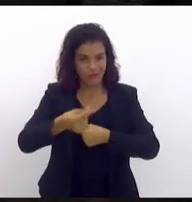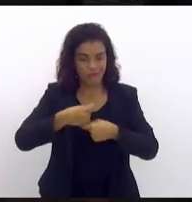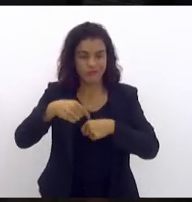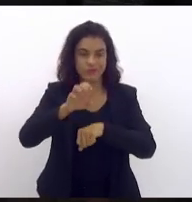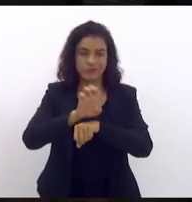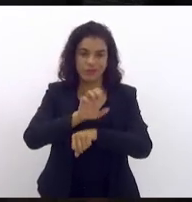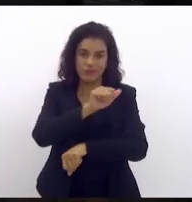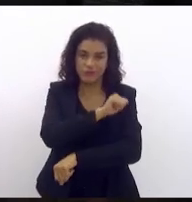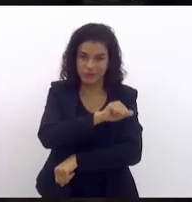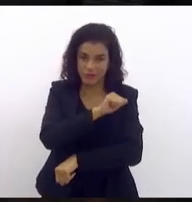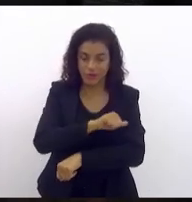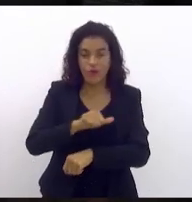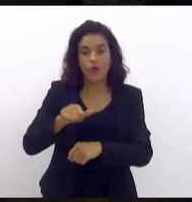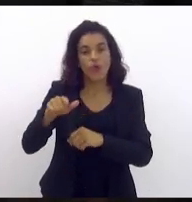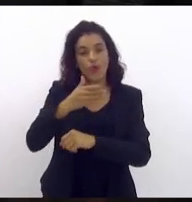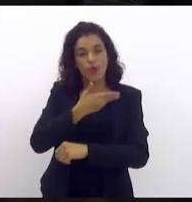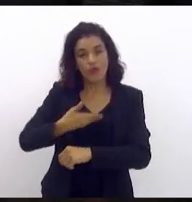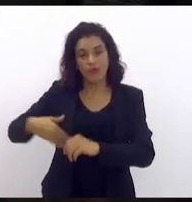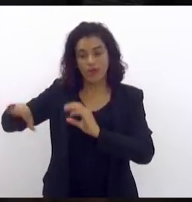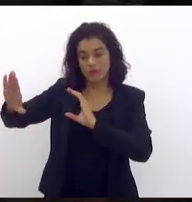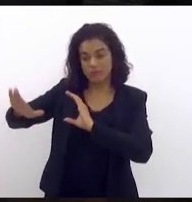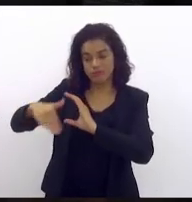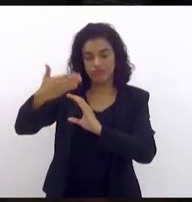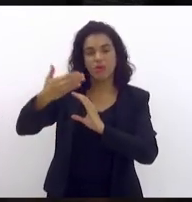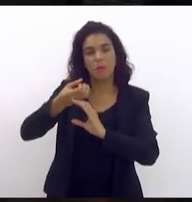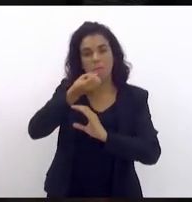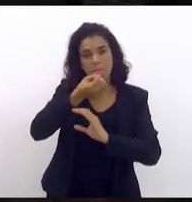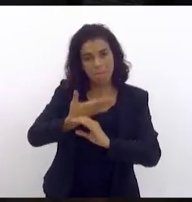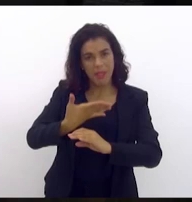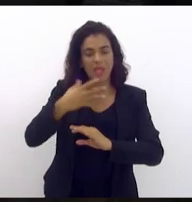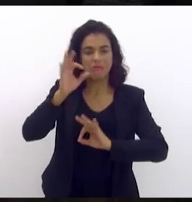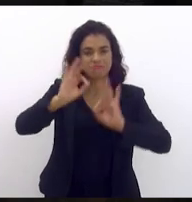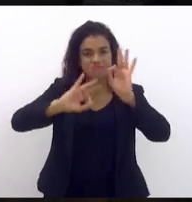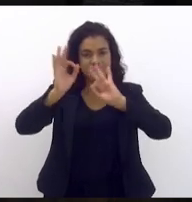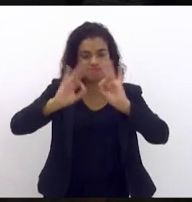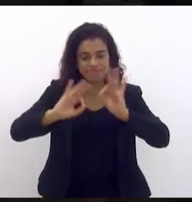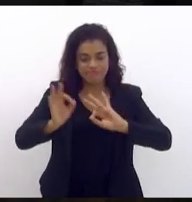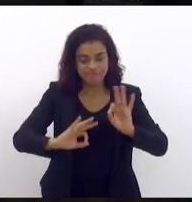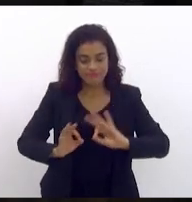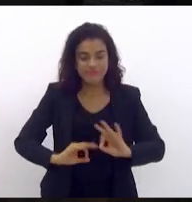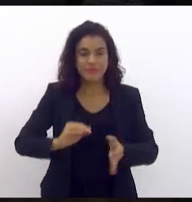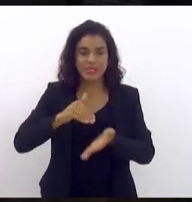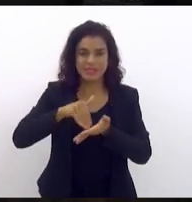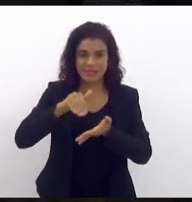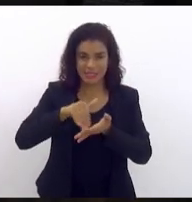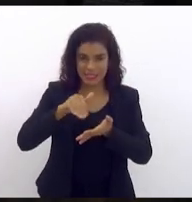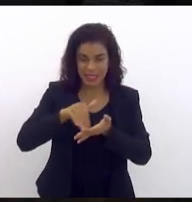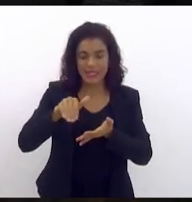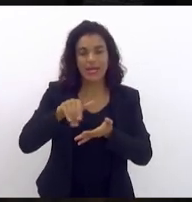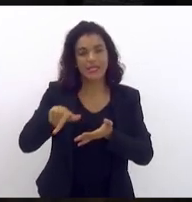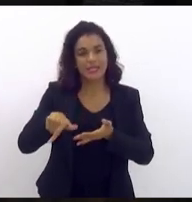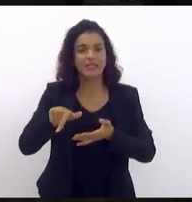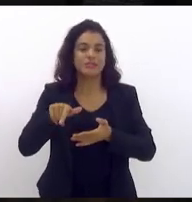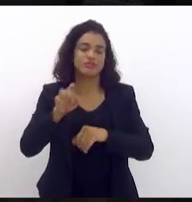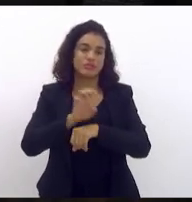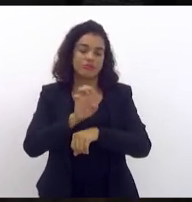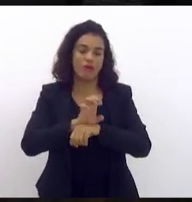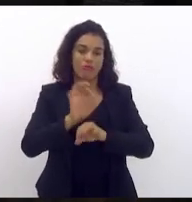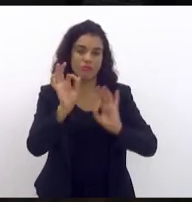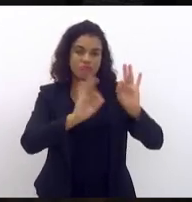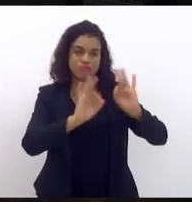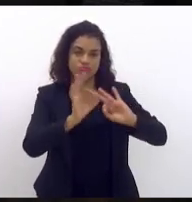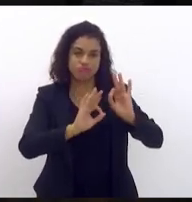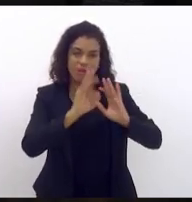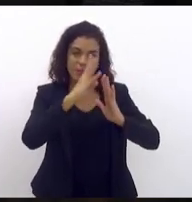enviado pelo governo do estado num trabalho muito bem elaborado pela Secretaria de Estado de planejamento também